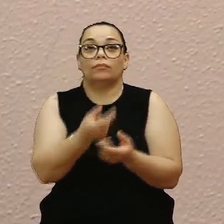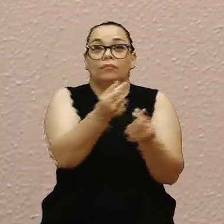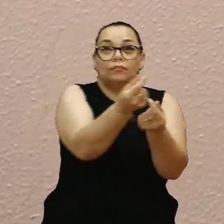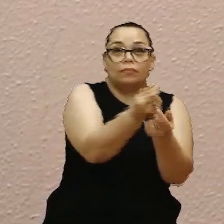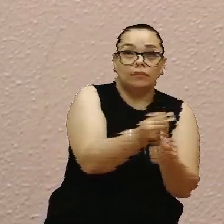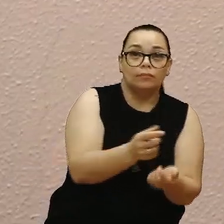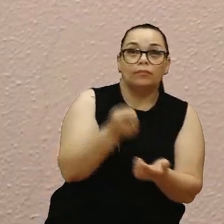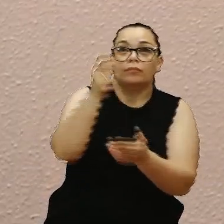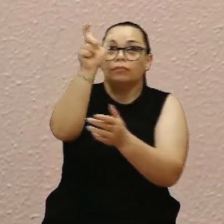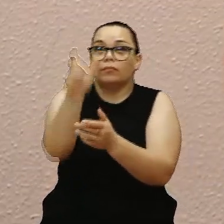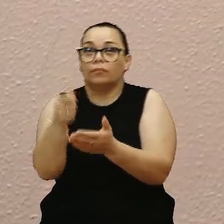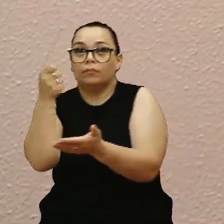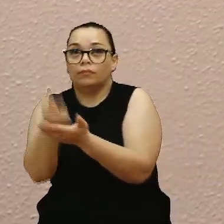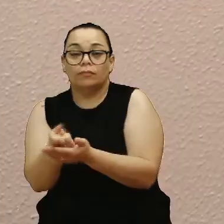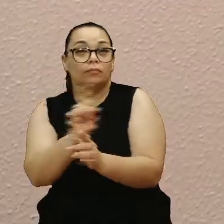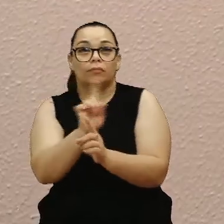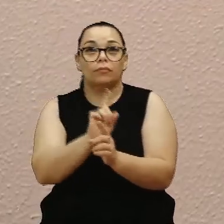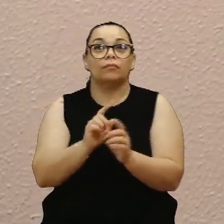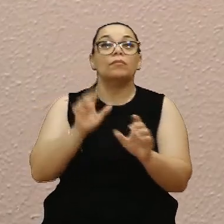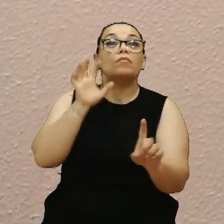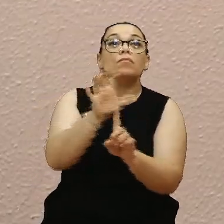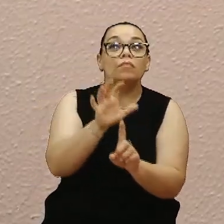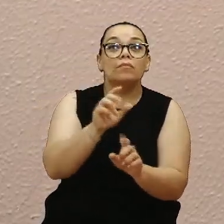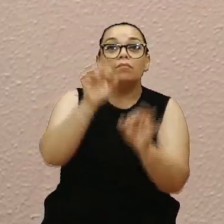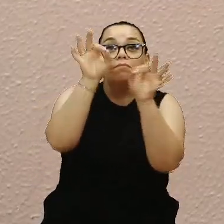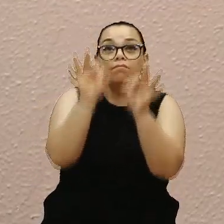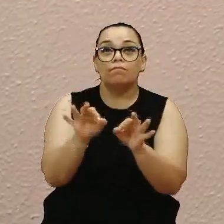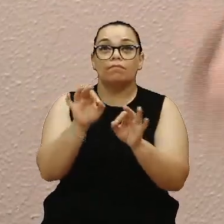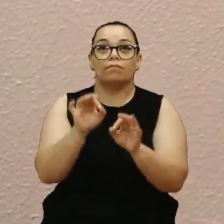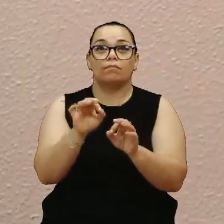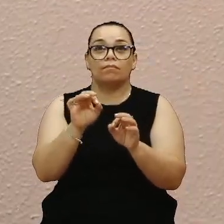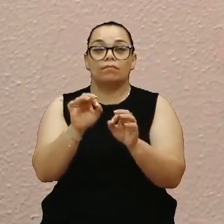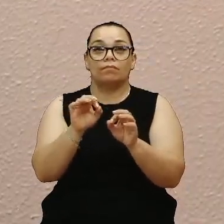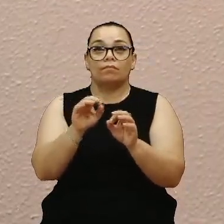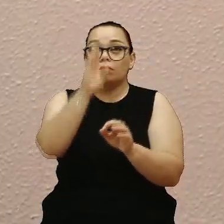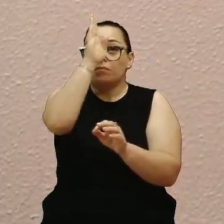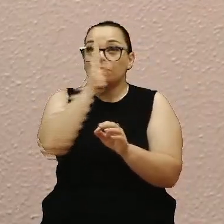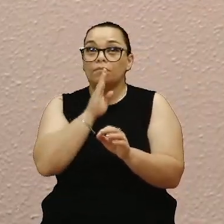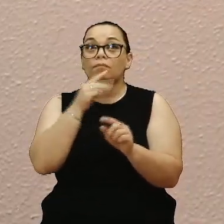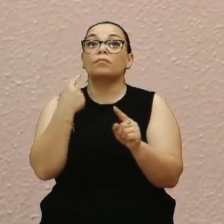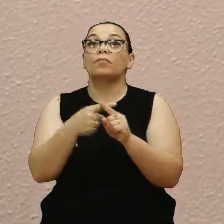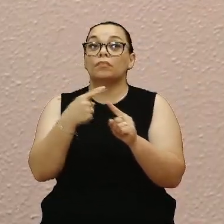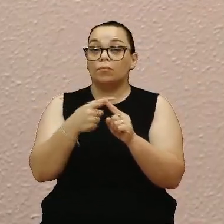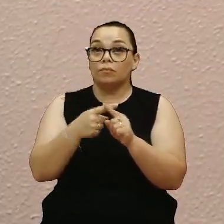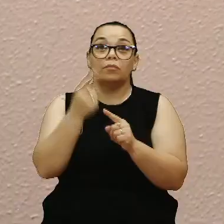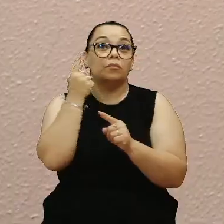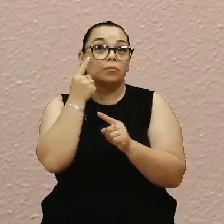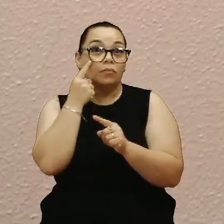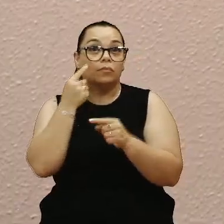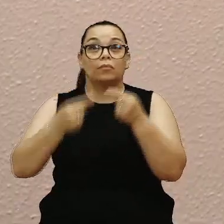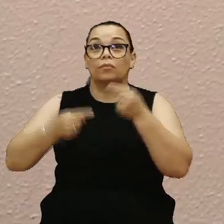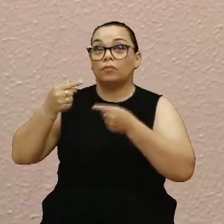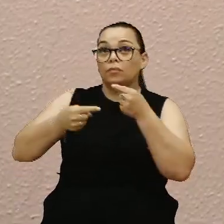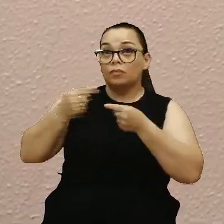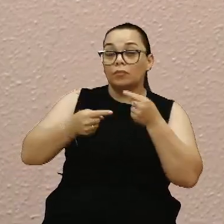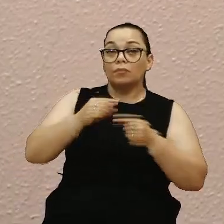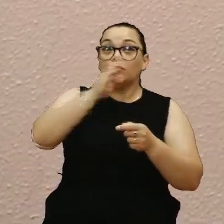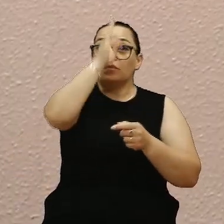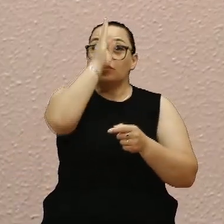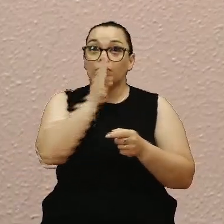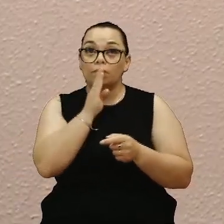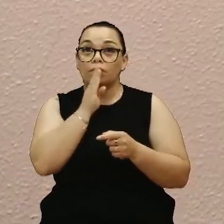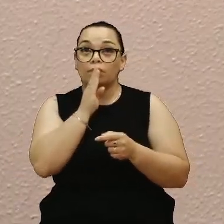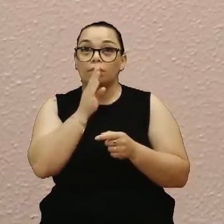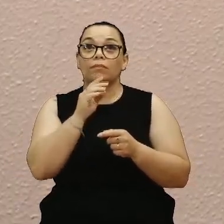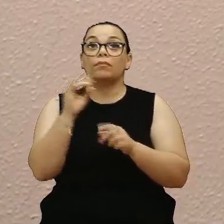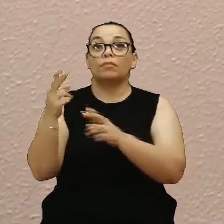que a passagem não banca, qual é o impacto de fato das gratuidades, porque nós ouvimos um discurso de que as gratuidades